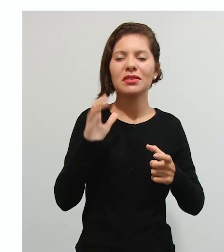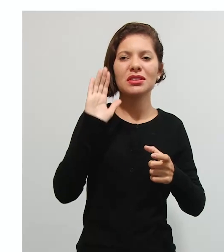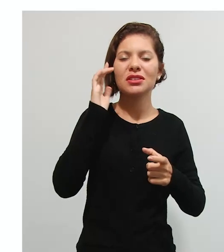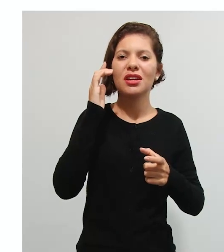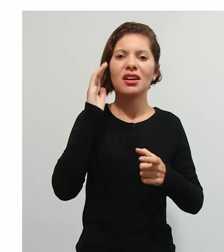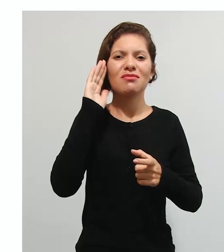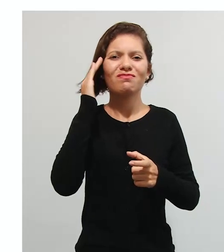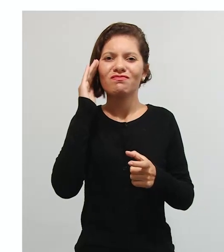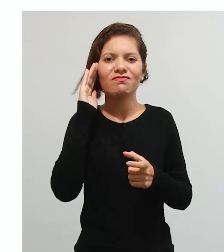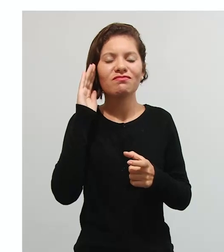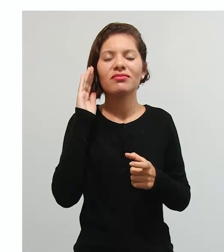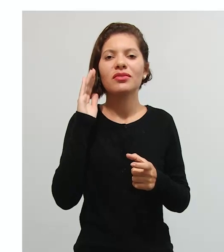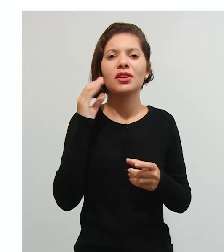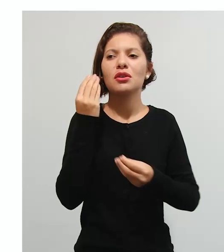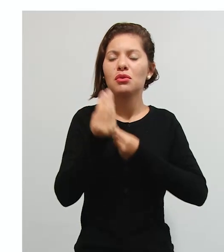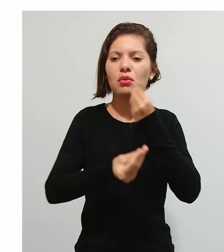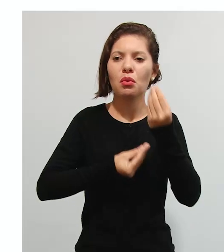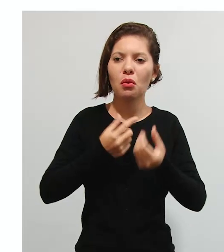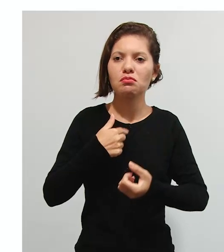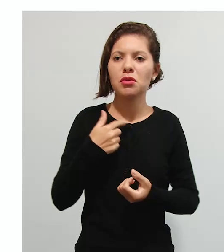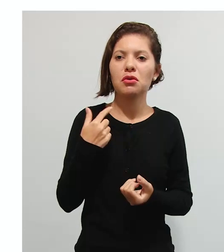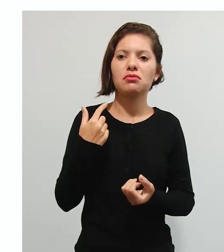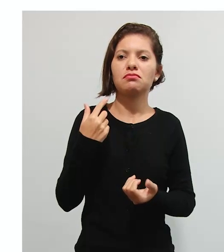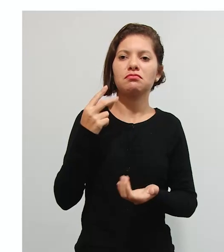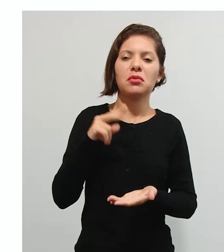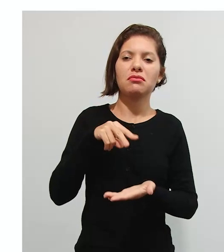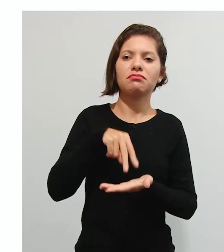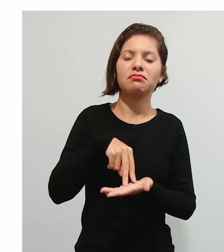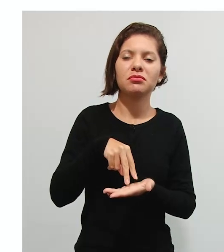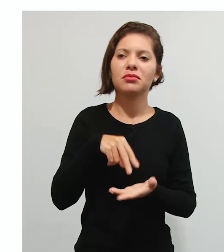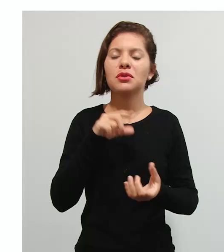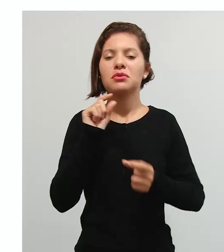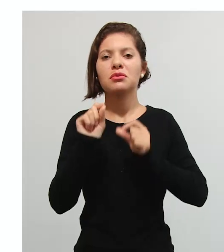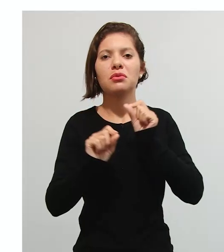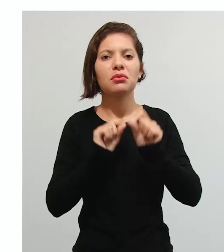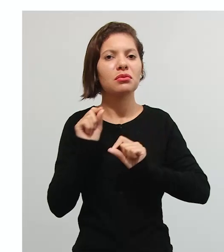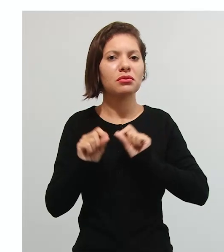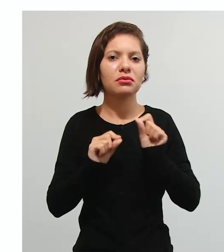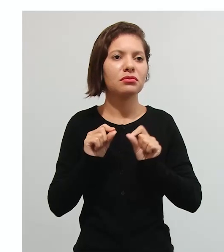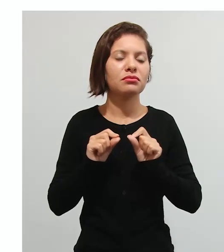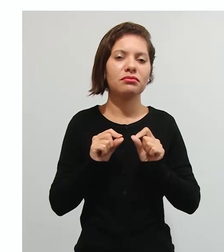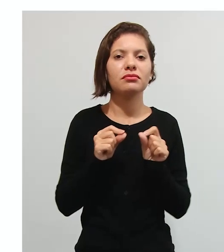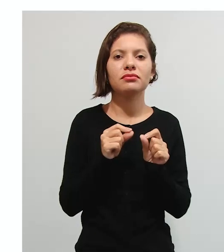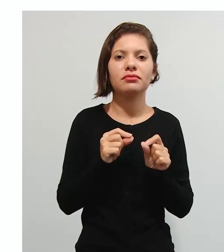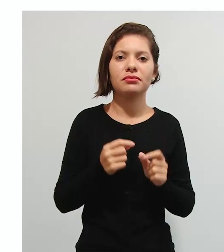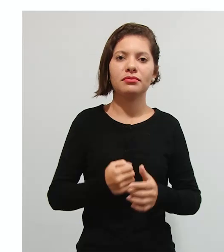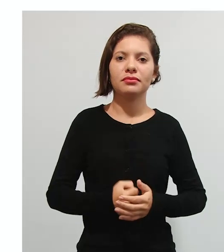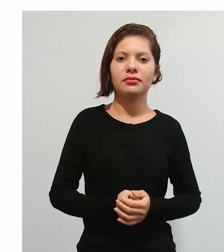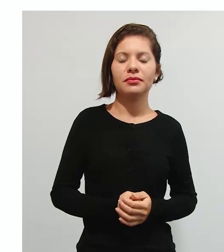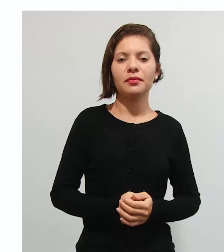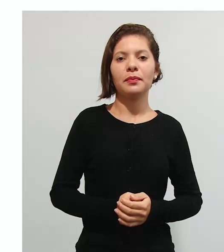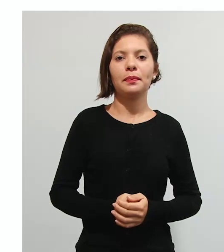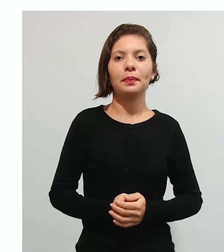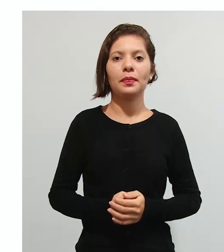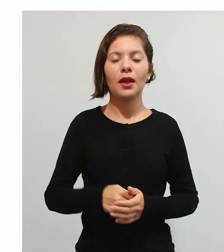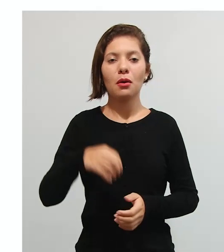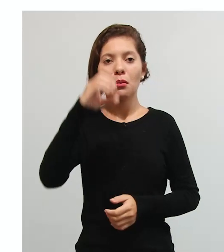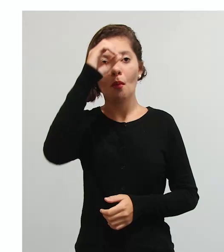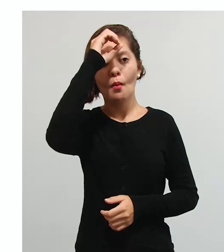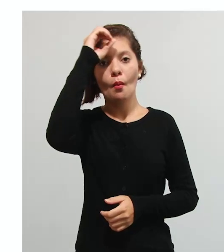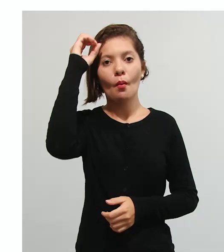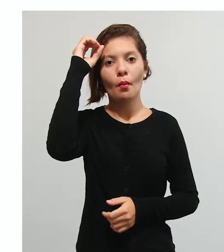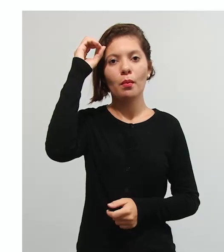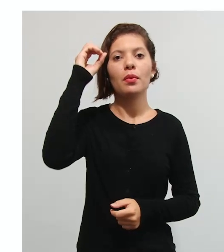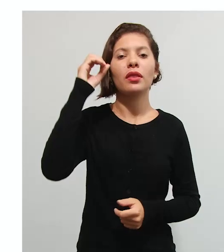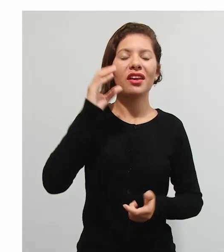social, não consigam entender em que lugar do mundo eles estão, né? De que forma eles vão ler a realidade. Então, essa